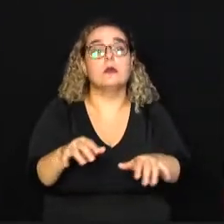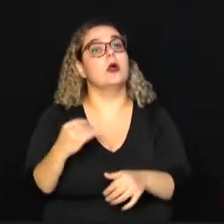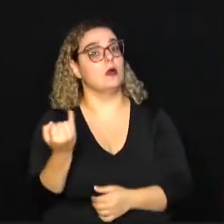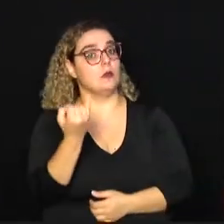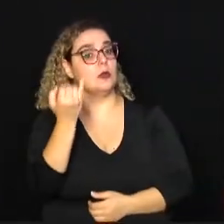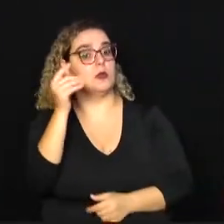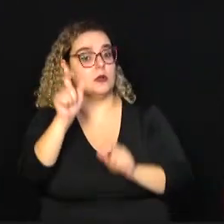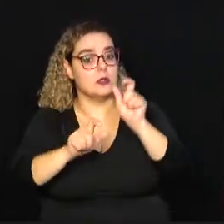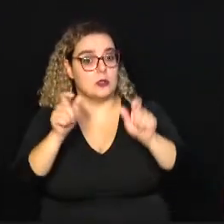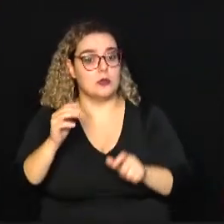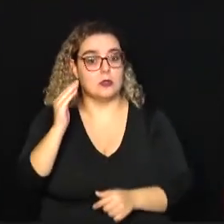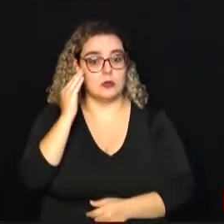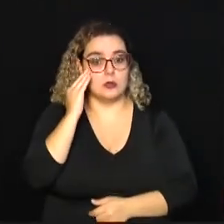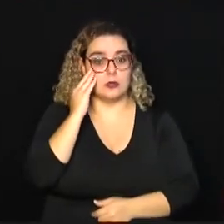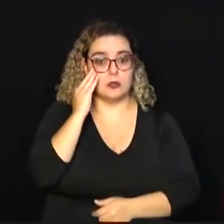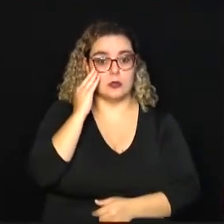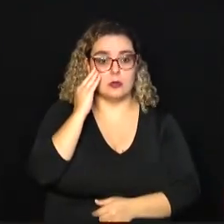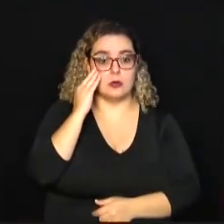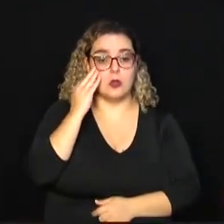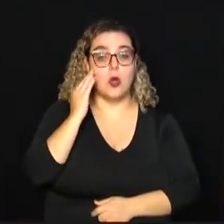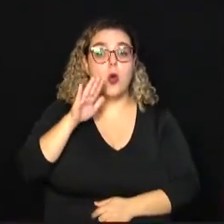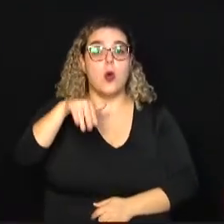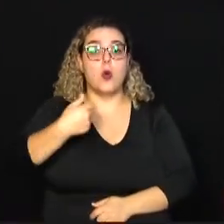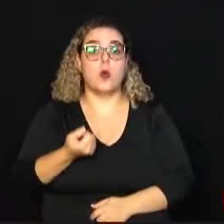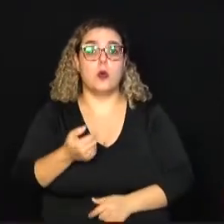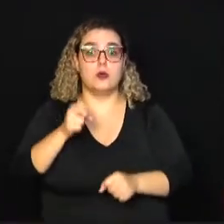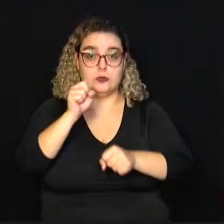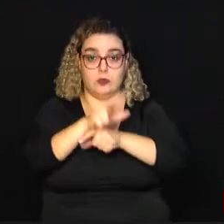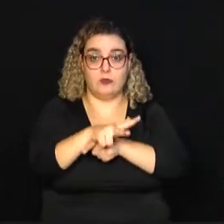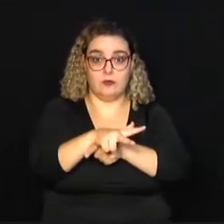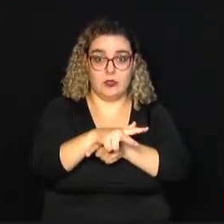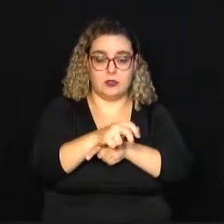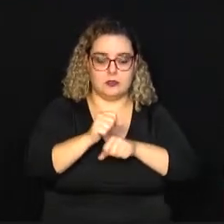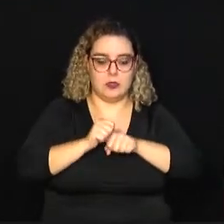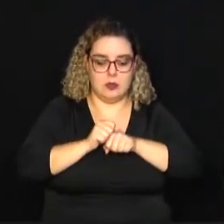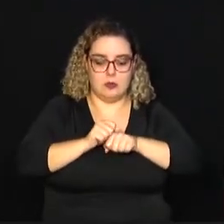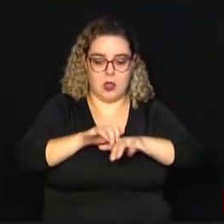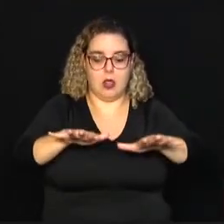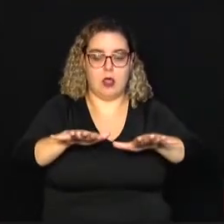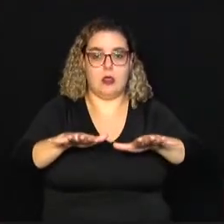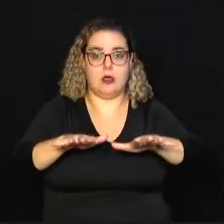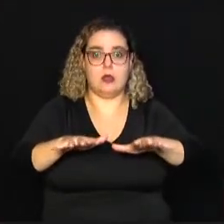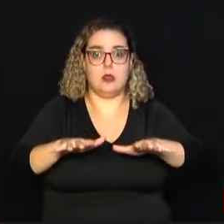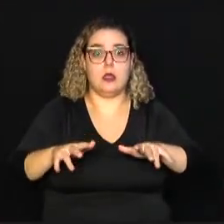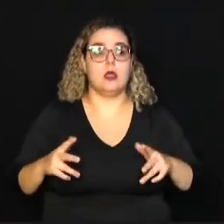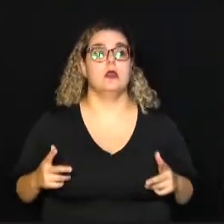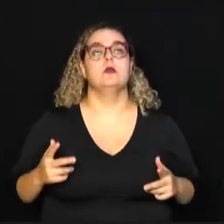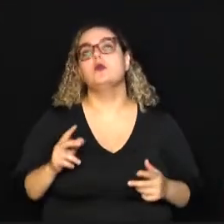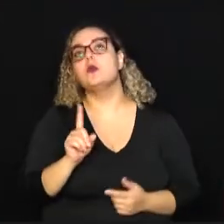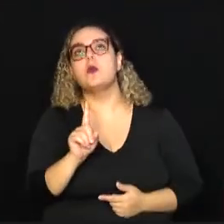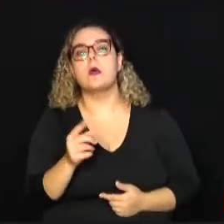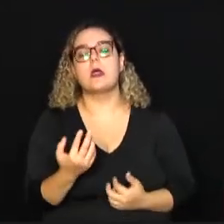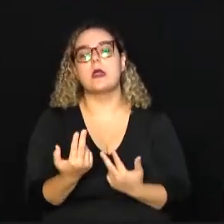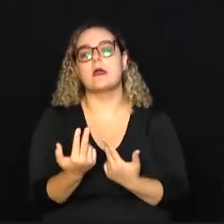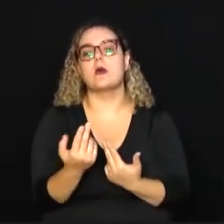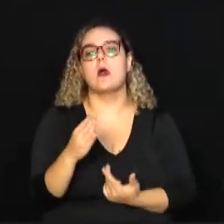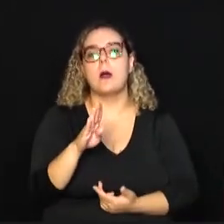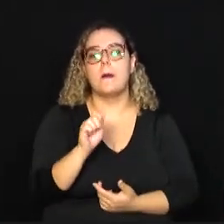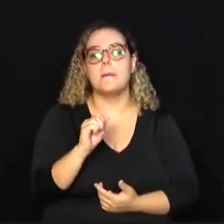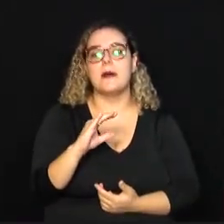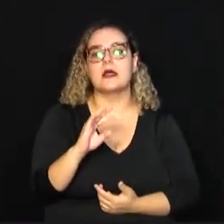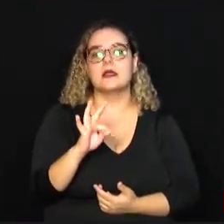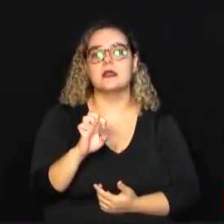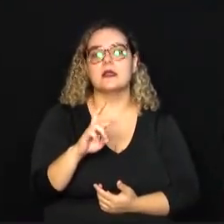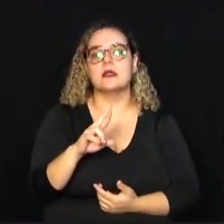não tem capacidade de se multiplicar quando ele não está infectando alguém. Não é igual uma bactéria que, a depender do contexto, ela consegue